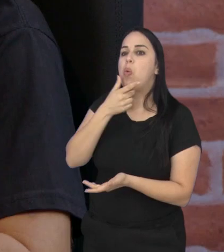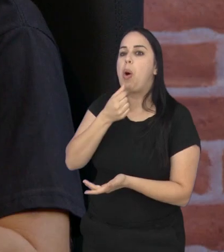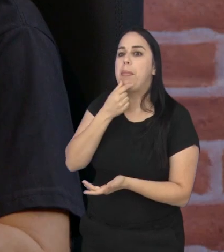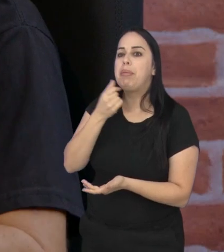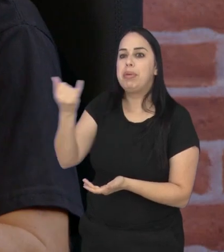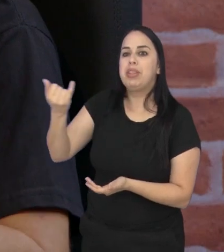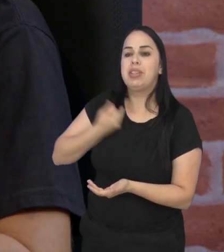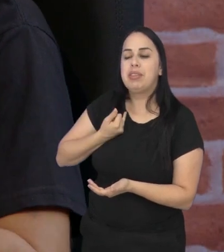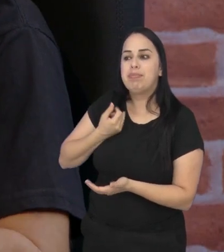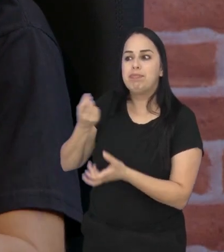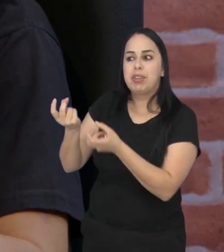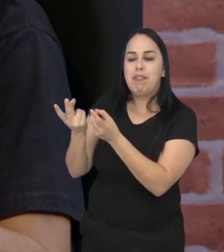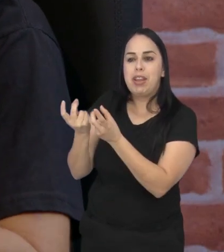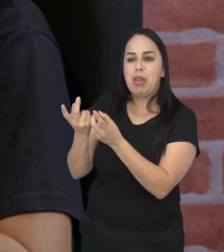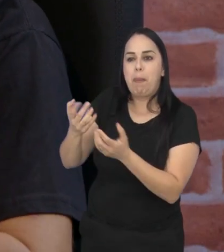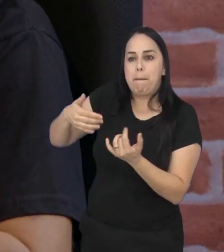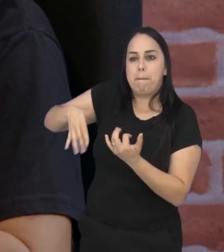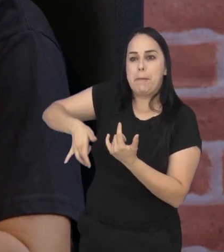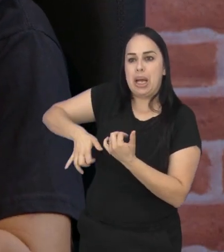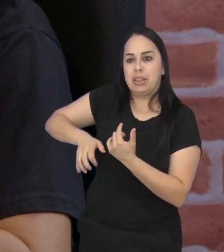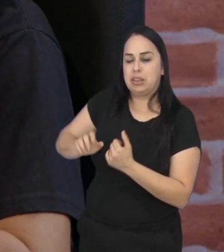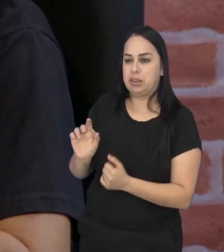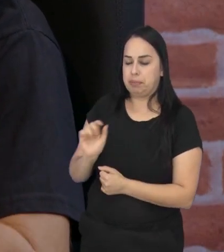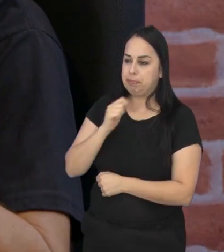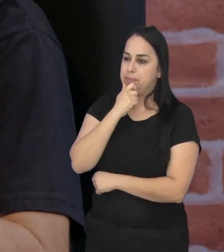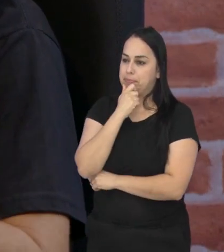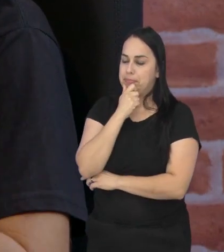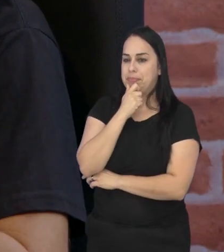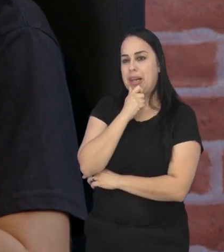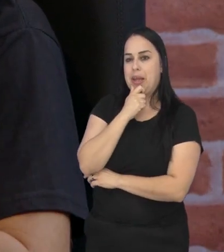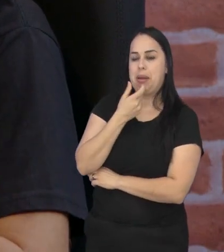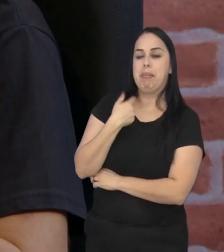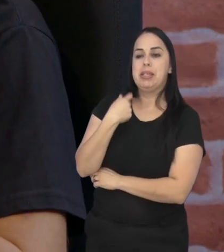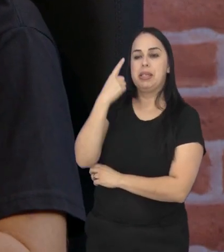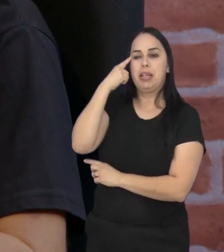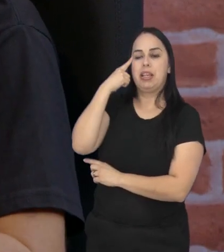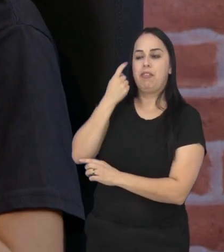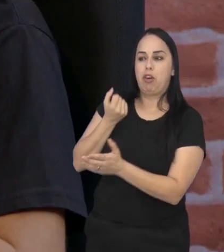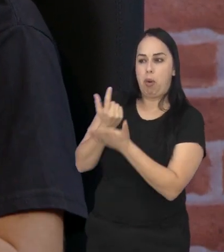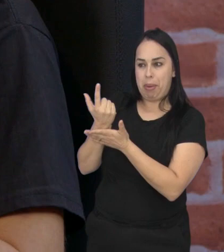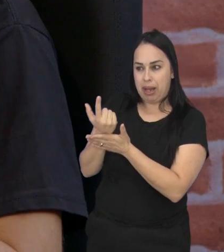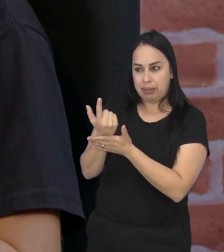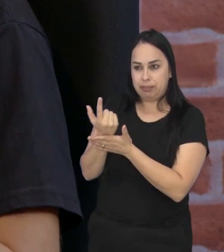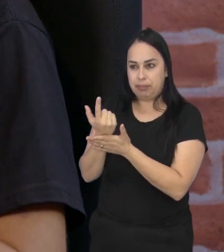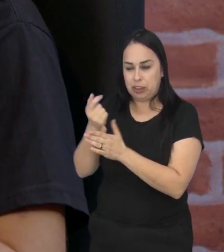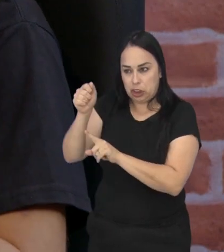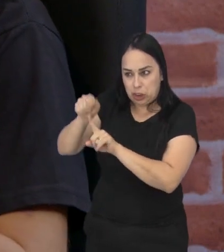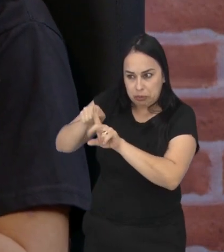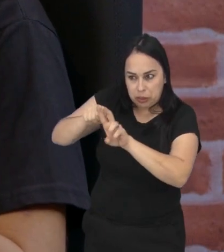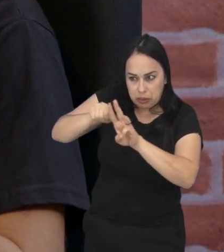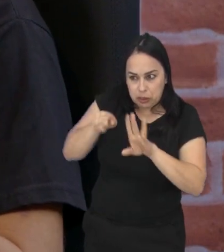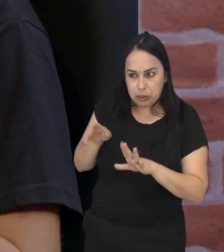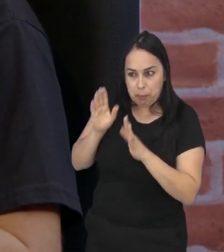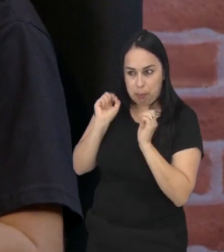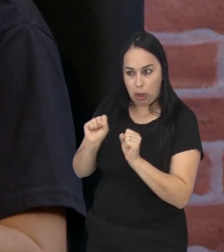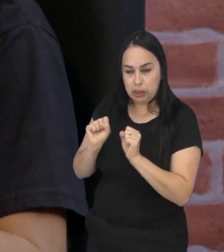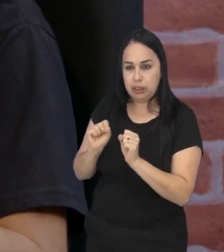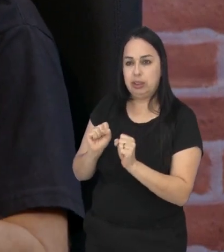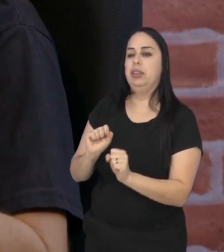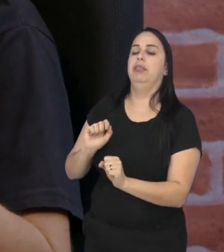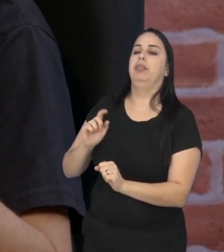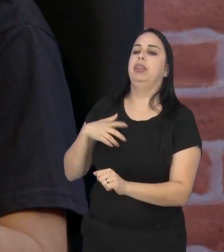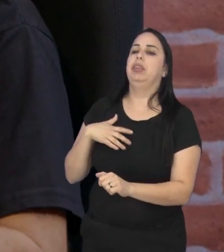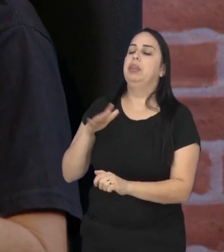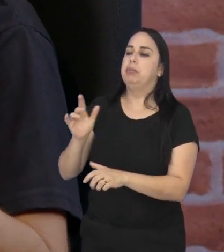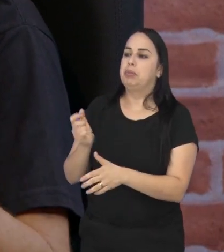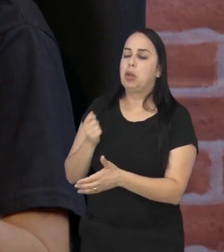é? É X. Eu tinha metade do valor. Eu falei, eu vou comprar esse baixo. Fui lá, falei, você faz pra mim assim? E dei metade pra ele e